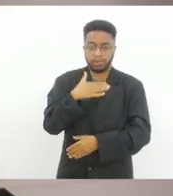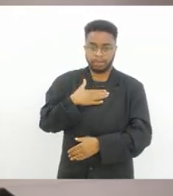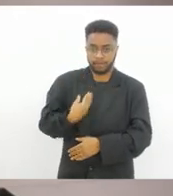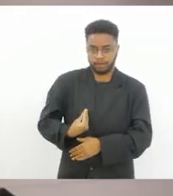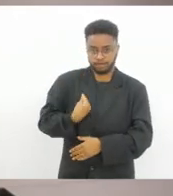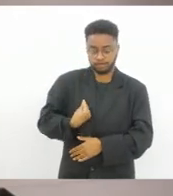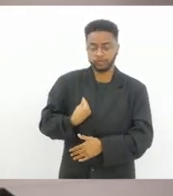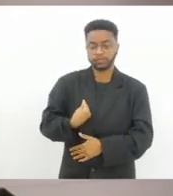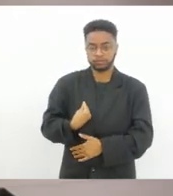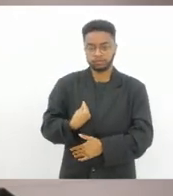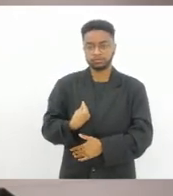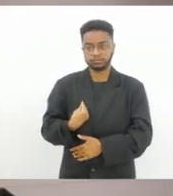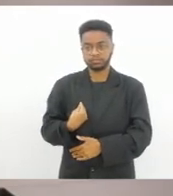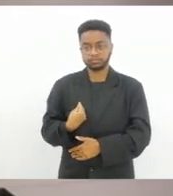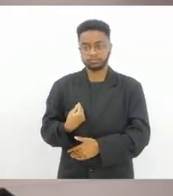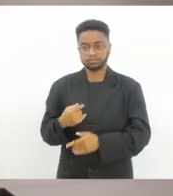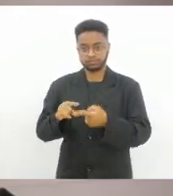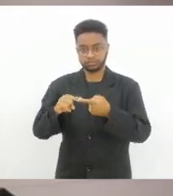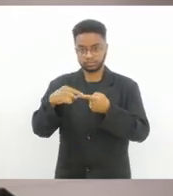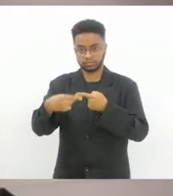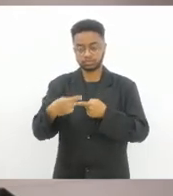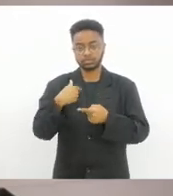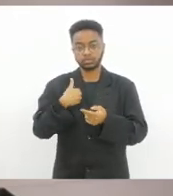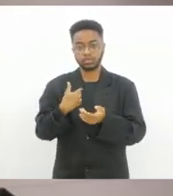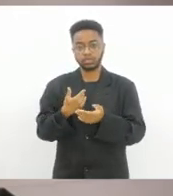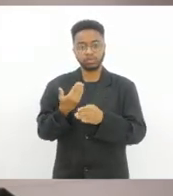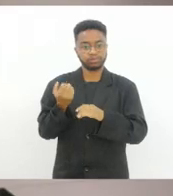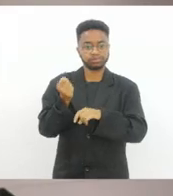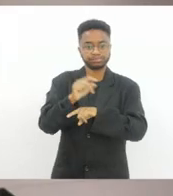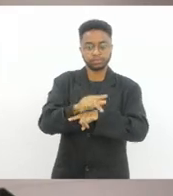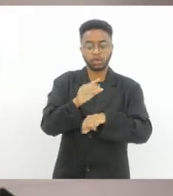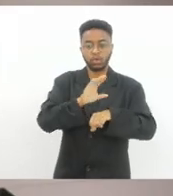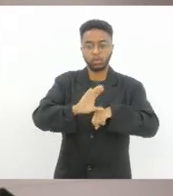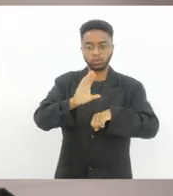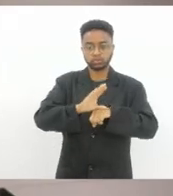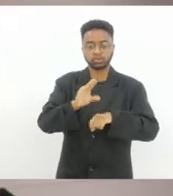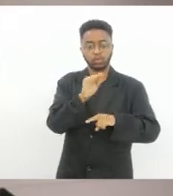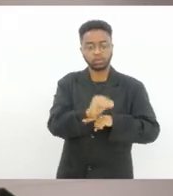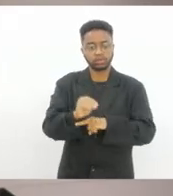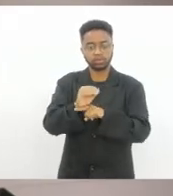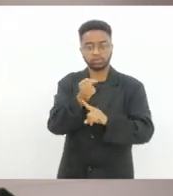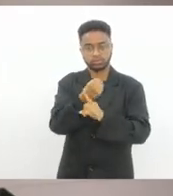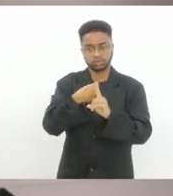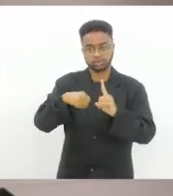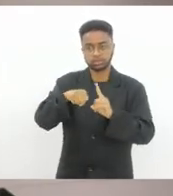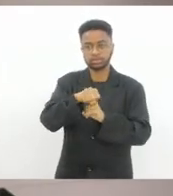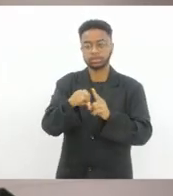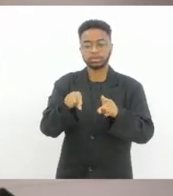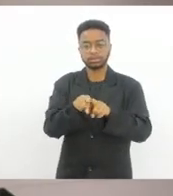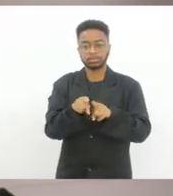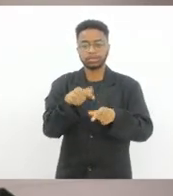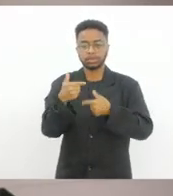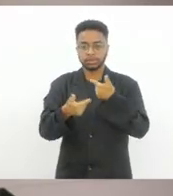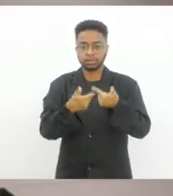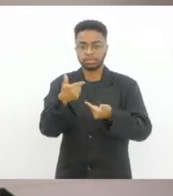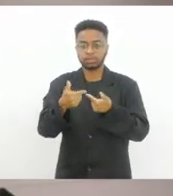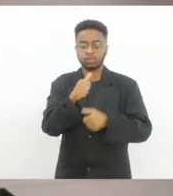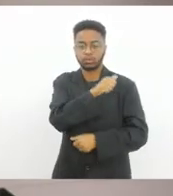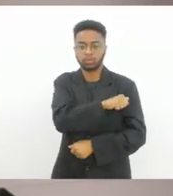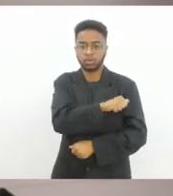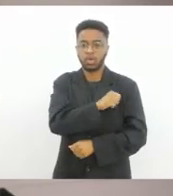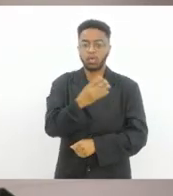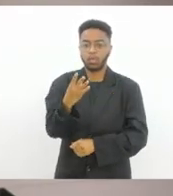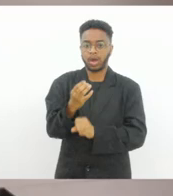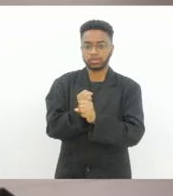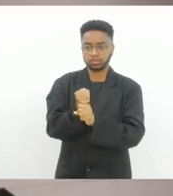como, né? Depois eu comecei a fazer o curso Cuidador Social, trabalhei no Rio por 4 anos de